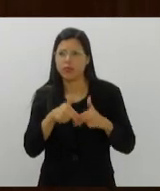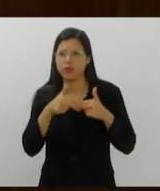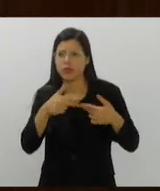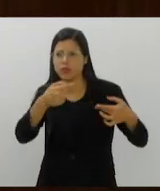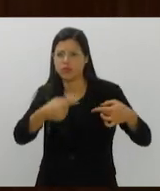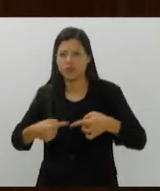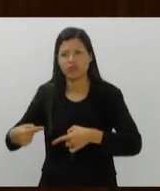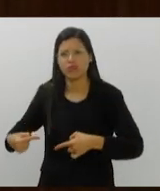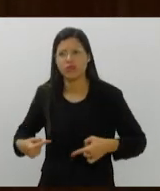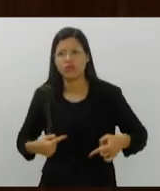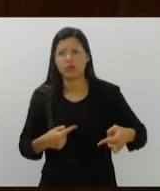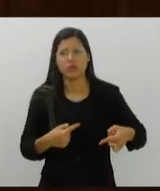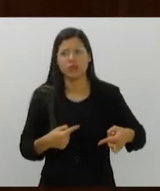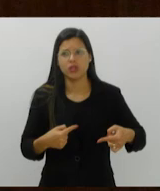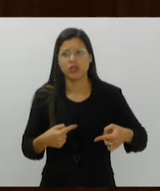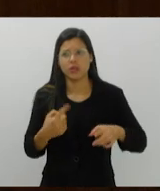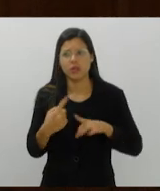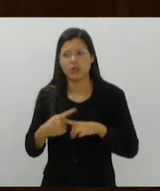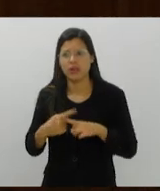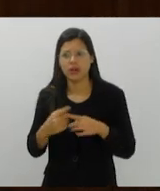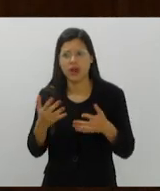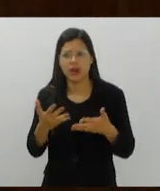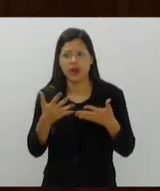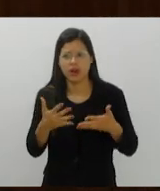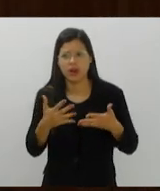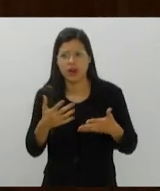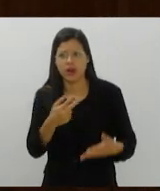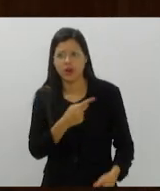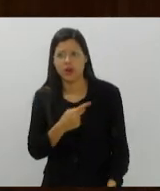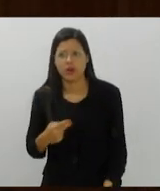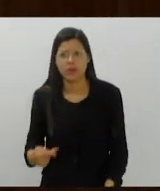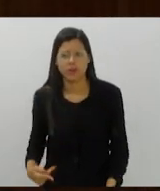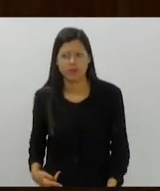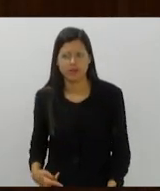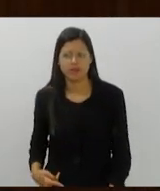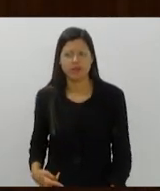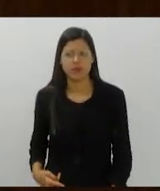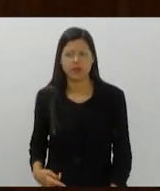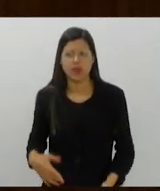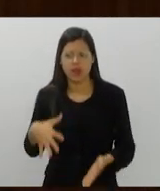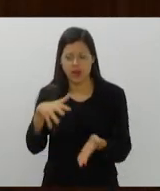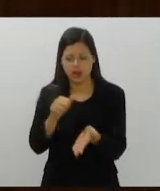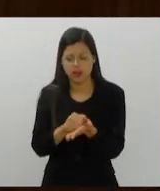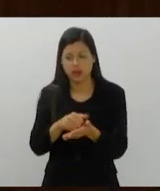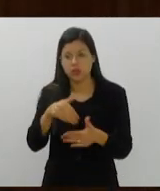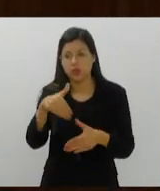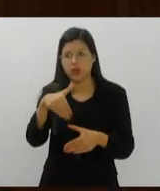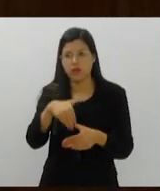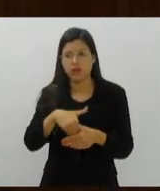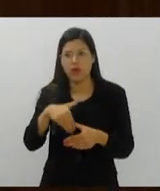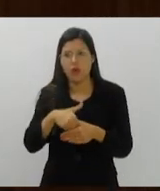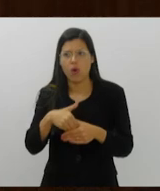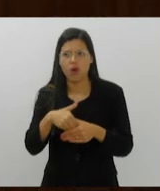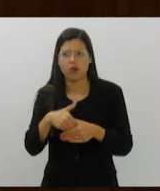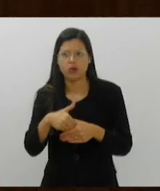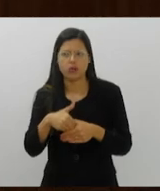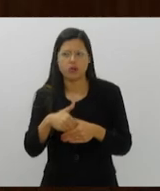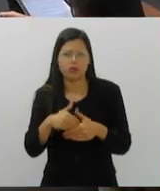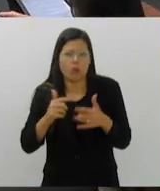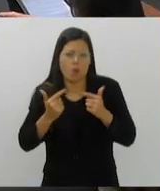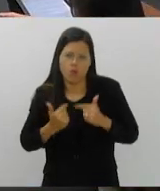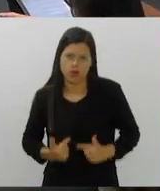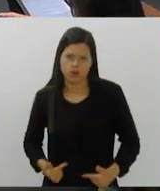esta matéria, porque quero que Vossa Excelência registre o meu voto de